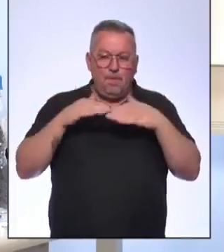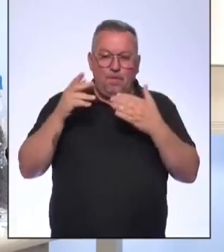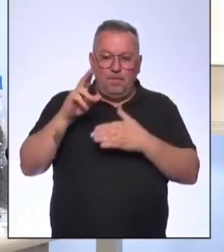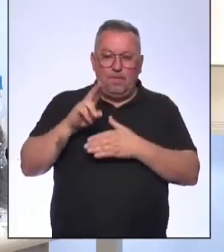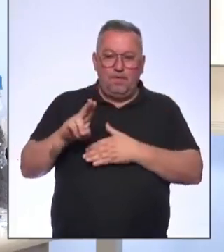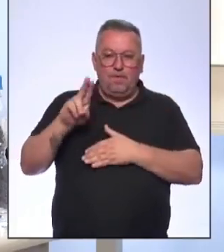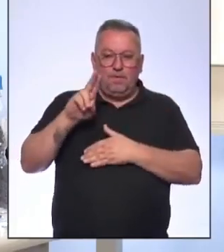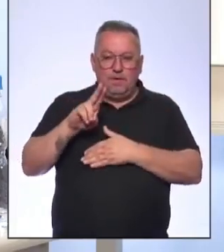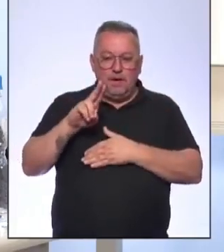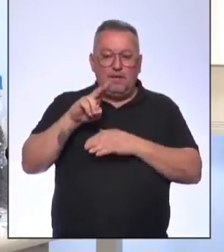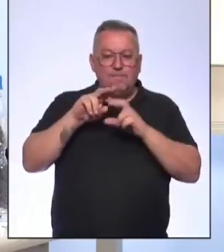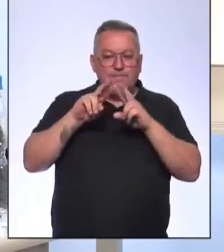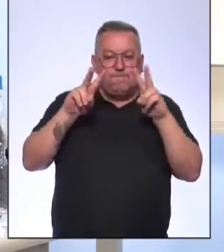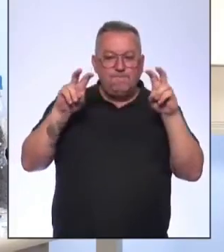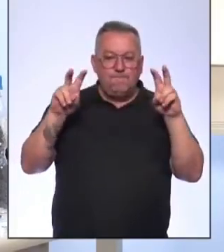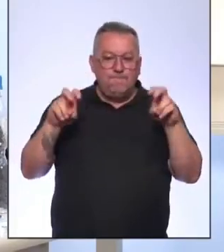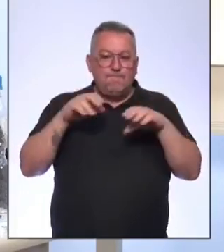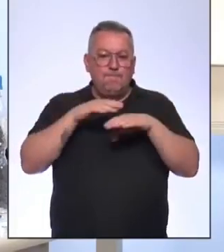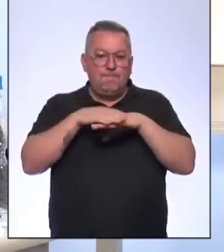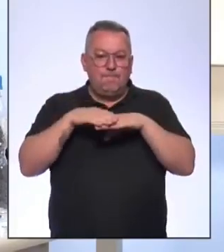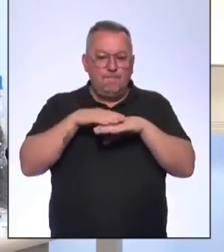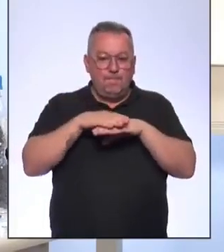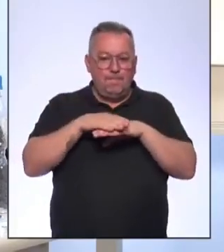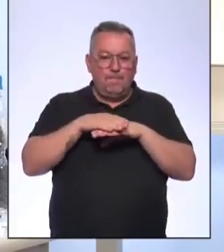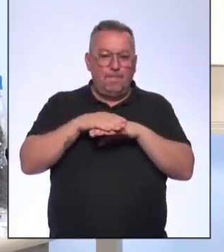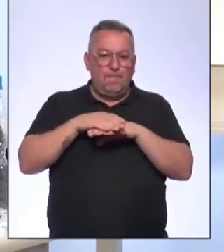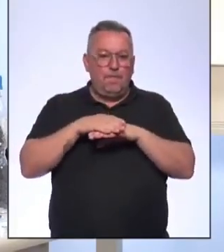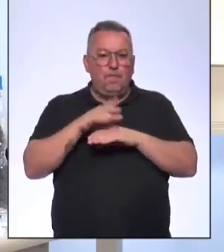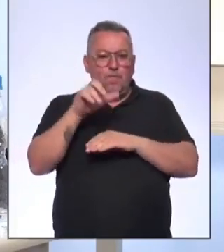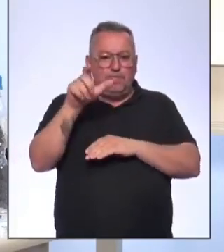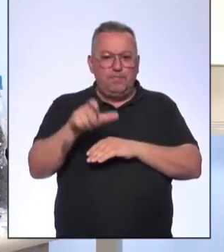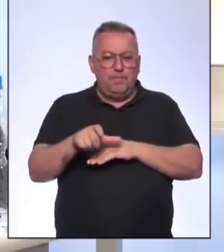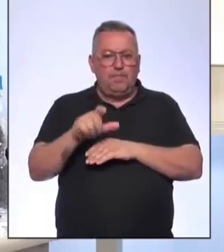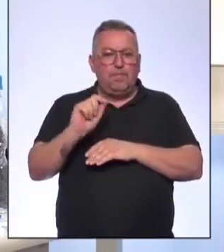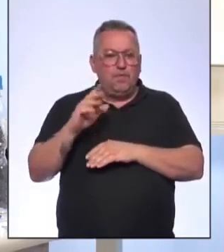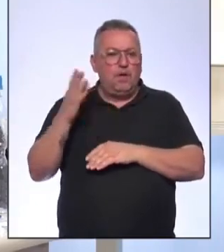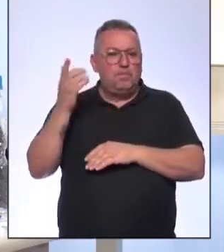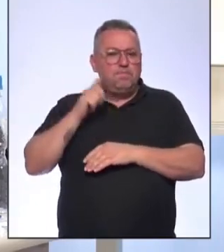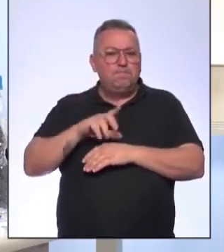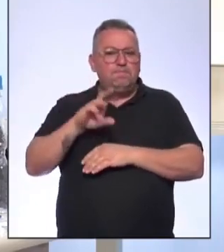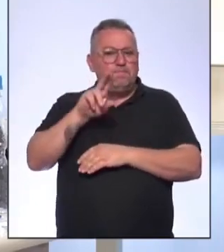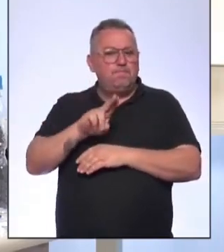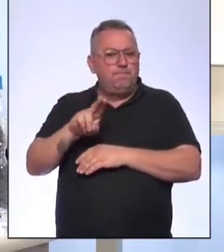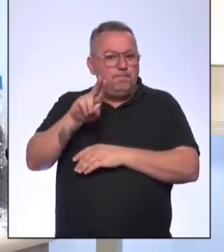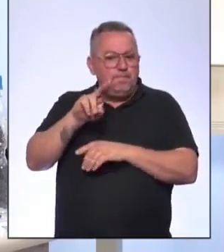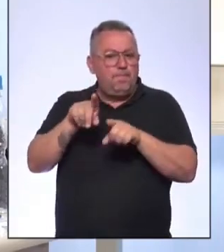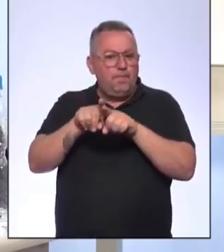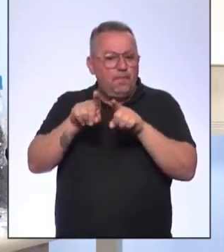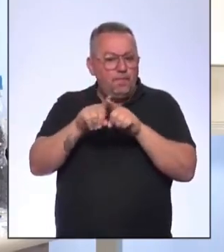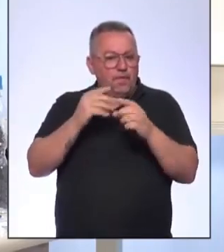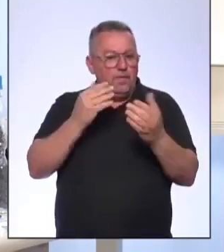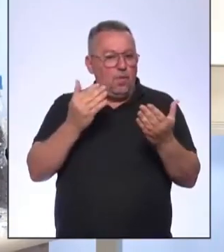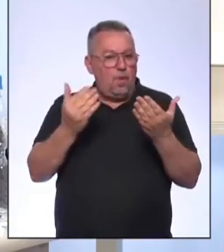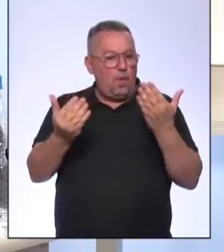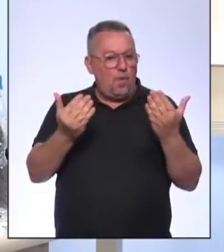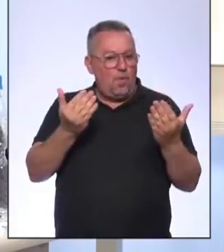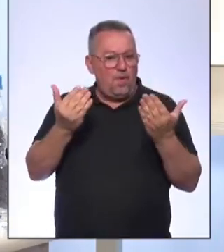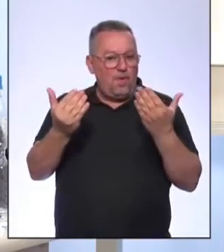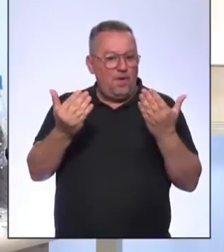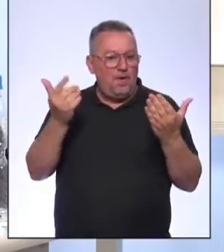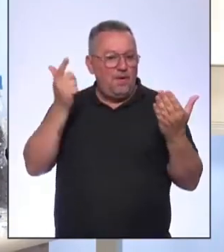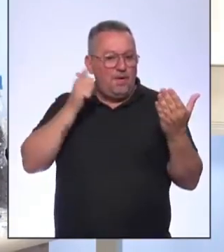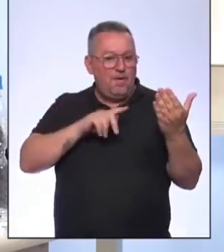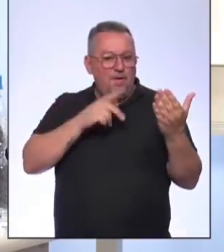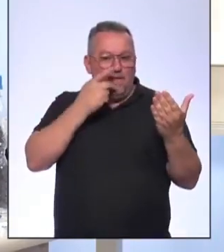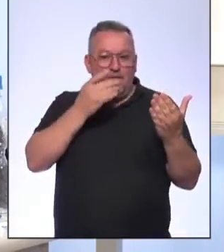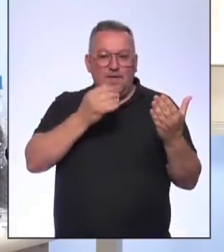usar essas frases numa conversa, num diálogo com a pessoa, você já consegue usar, então, os comparativos, e aí vocês conseguem falar,